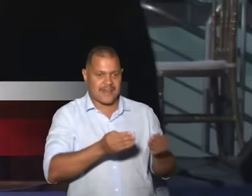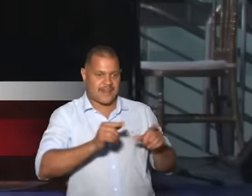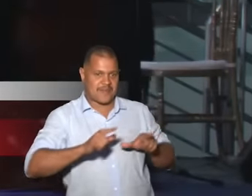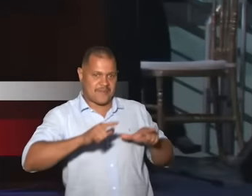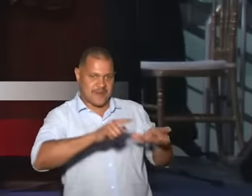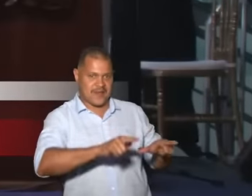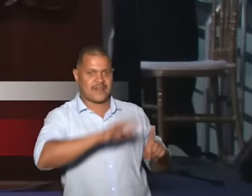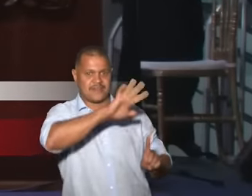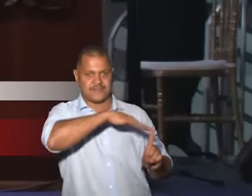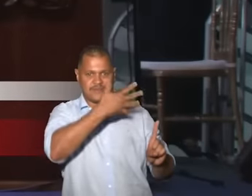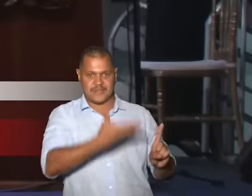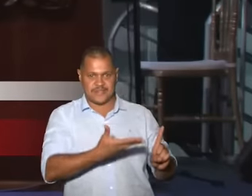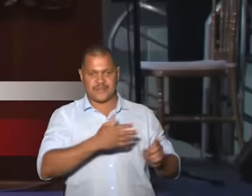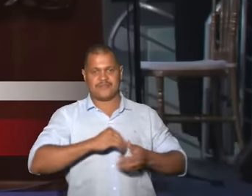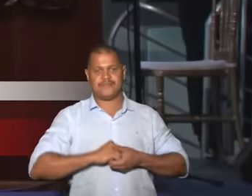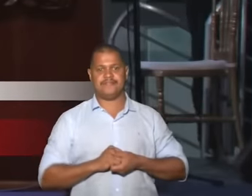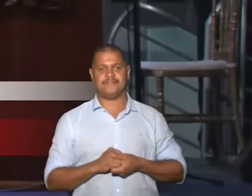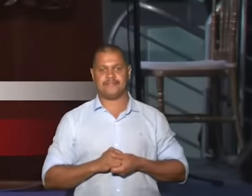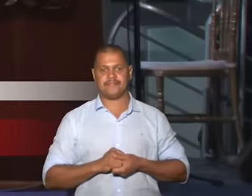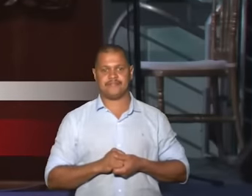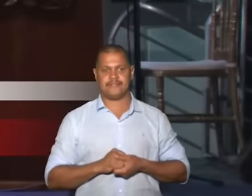homenageados.